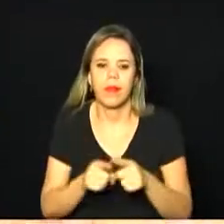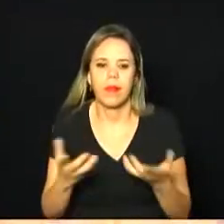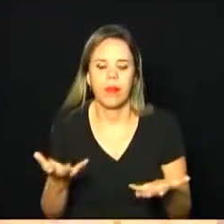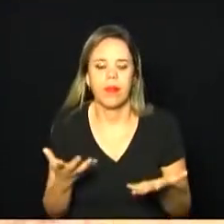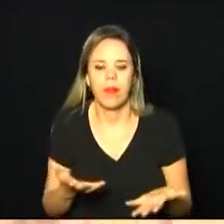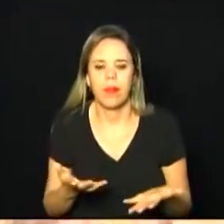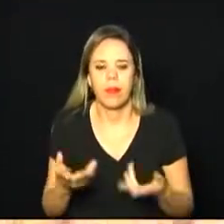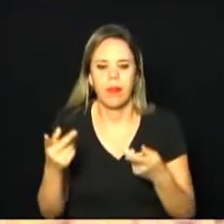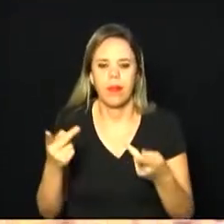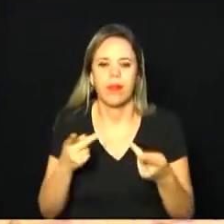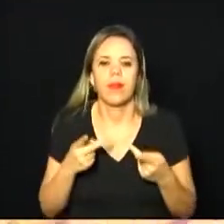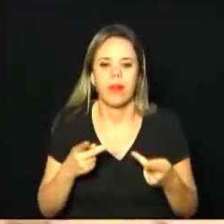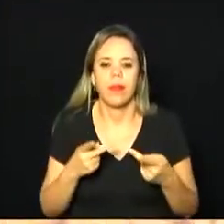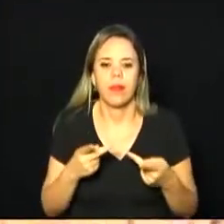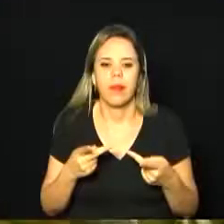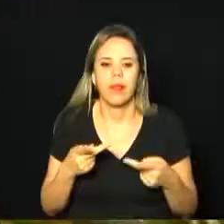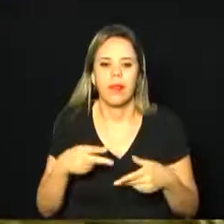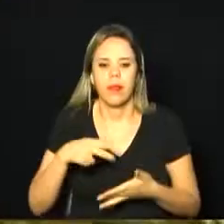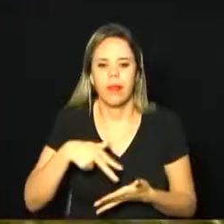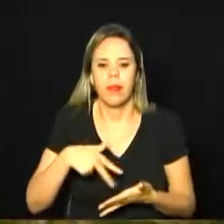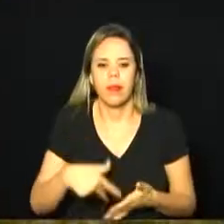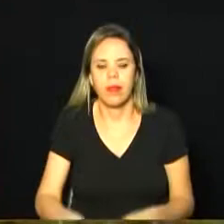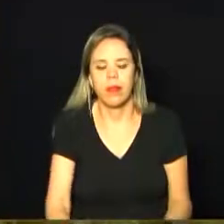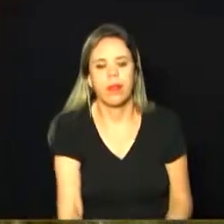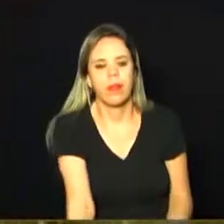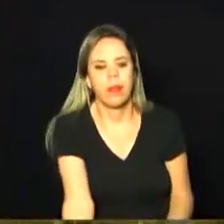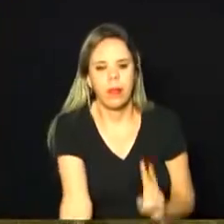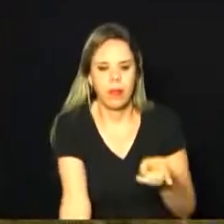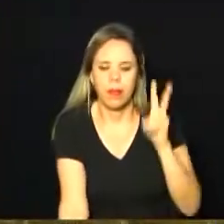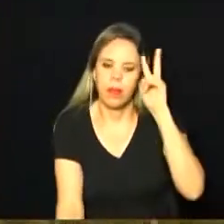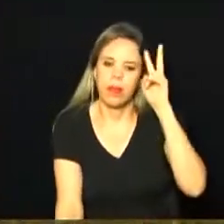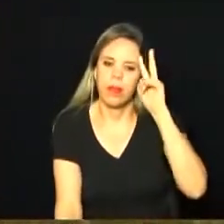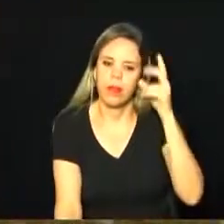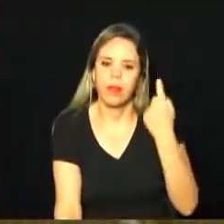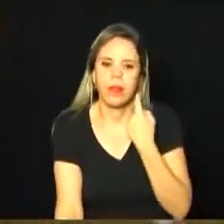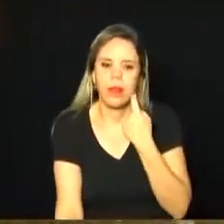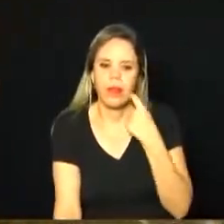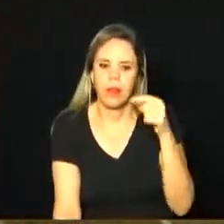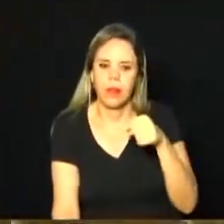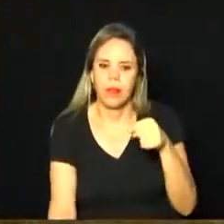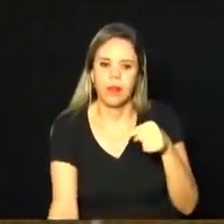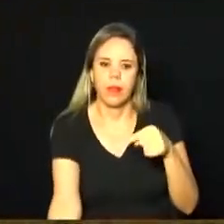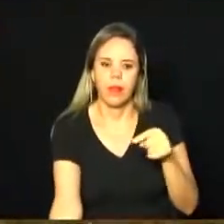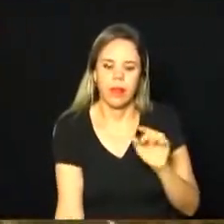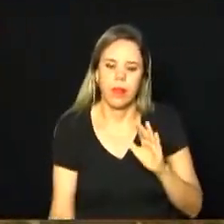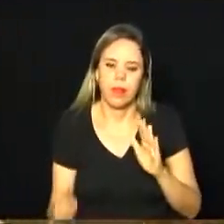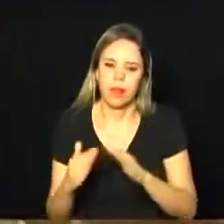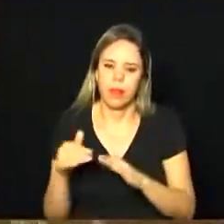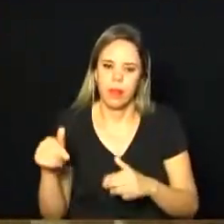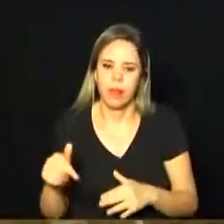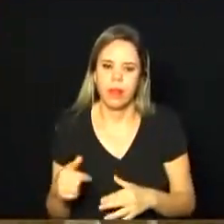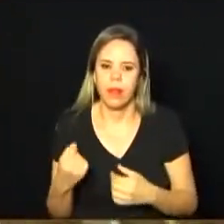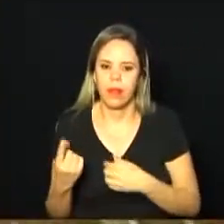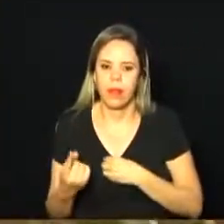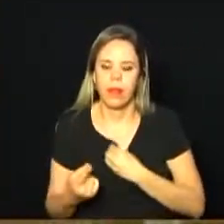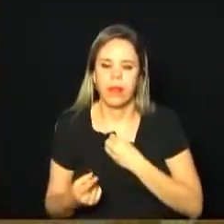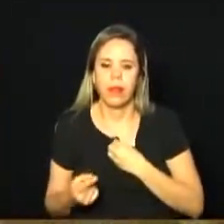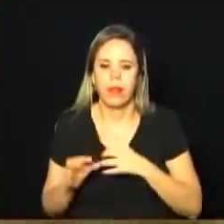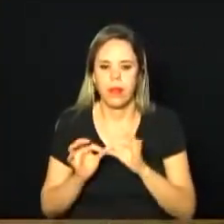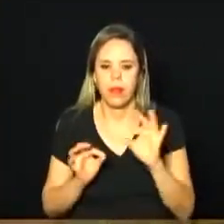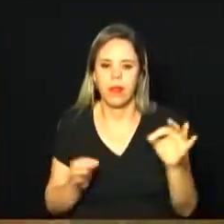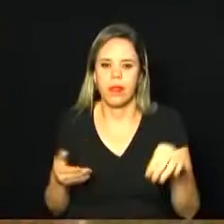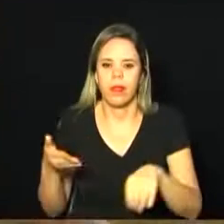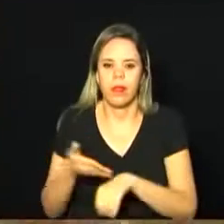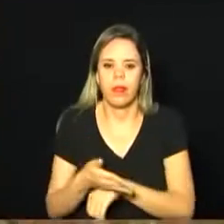quiseram nos convidava o Gabriel para fazer essa dança circular sempre às segundas e sextas-feiras elas moram aqui na região algumas delas vem de